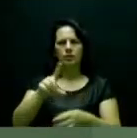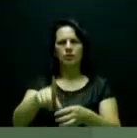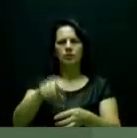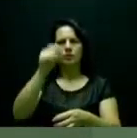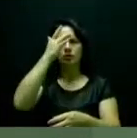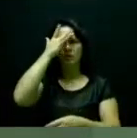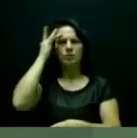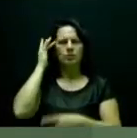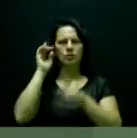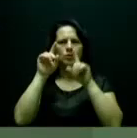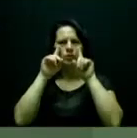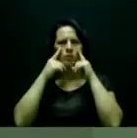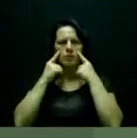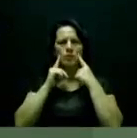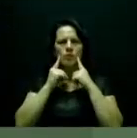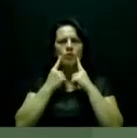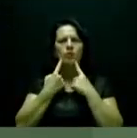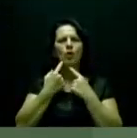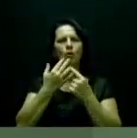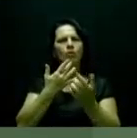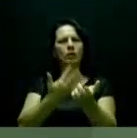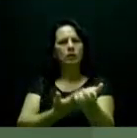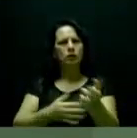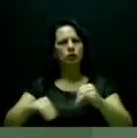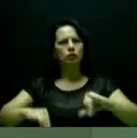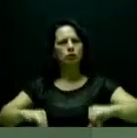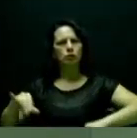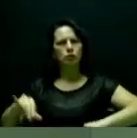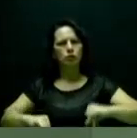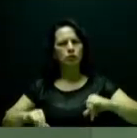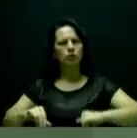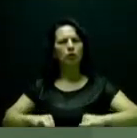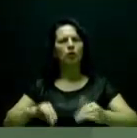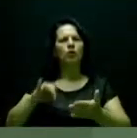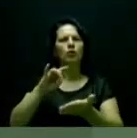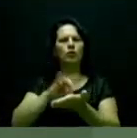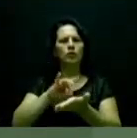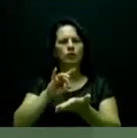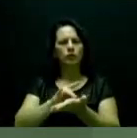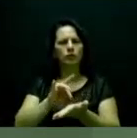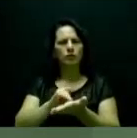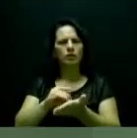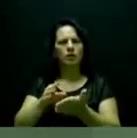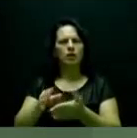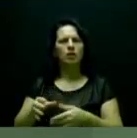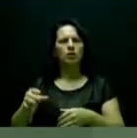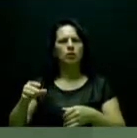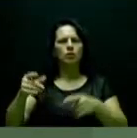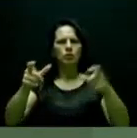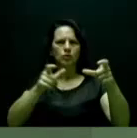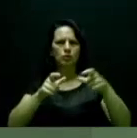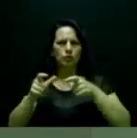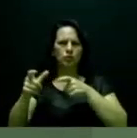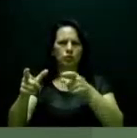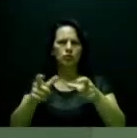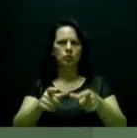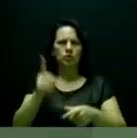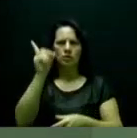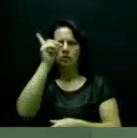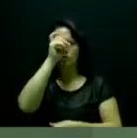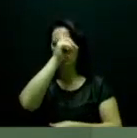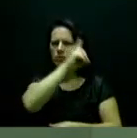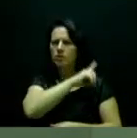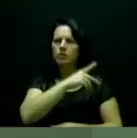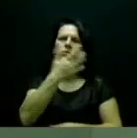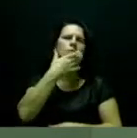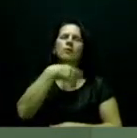pessoas que choram, que sangram, que padecem na Vila Esperança das palafitas, com condições subhumanas de moradia, para o pai de família